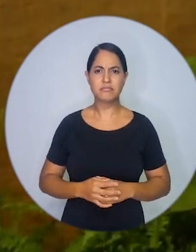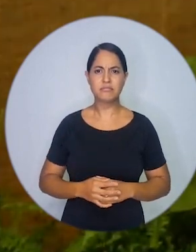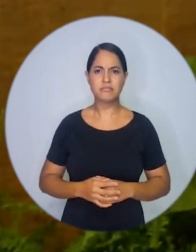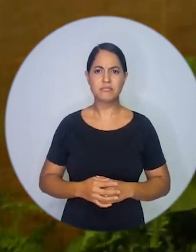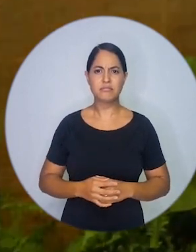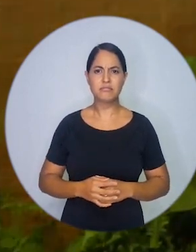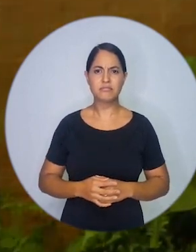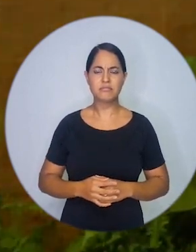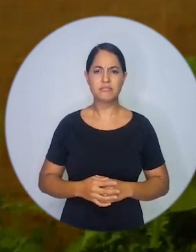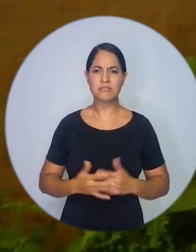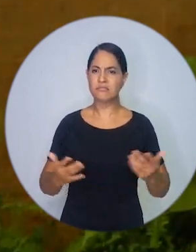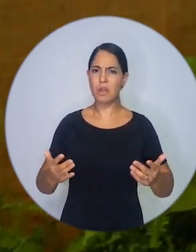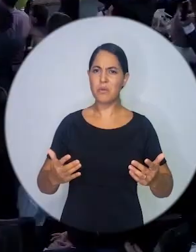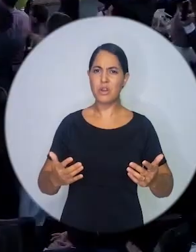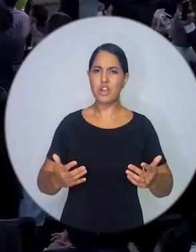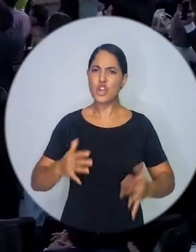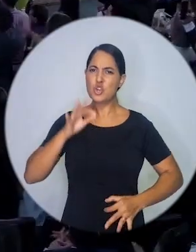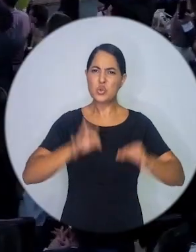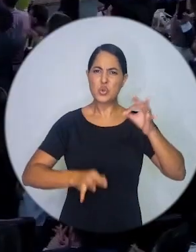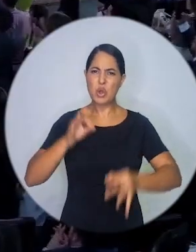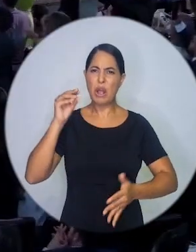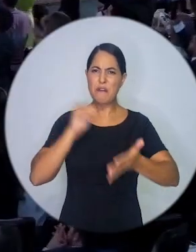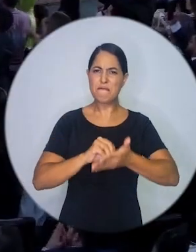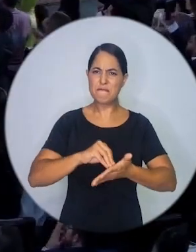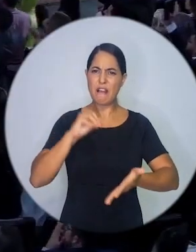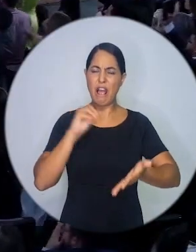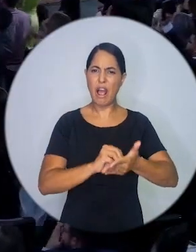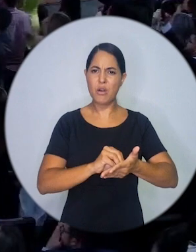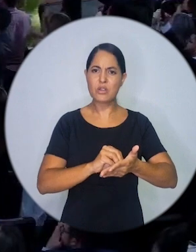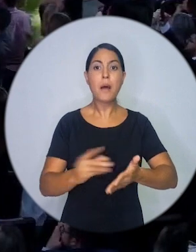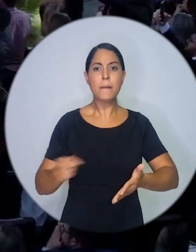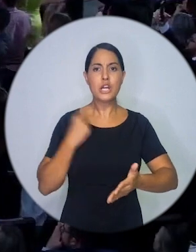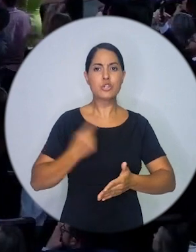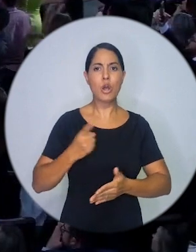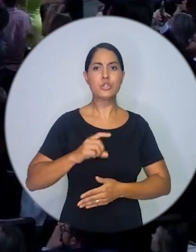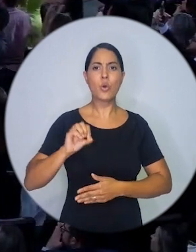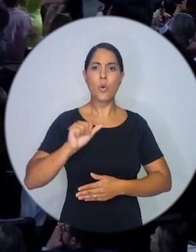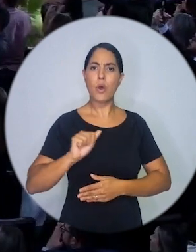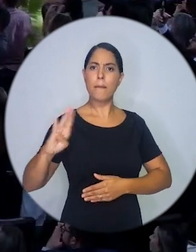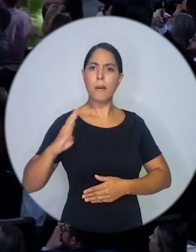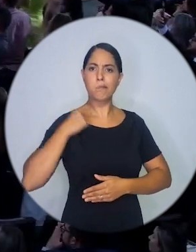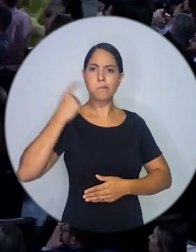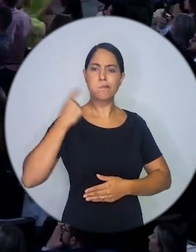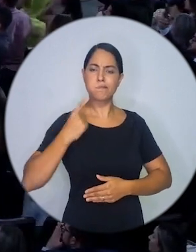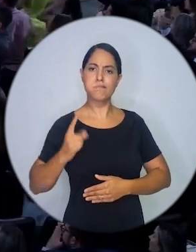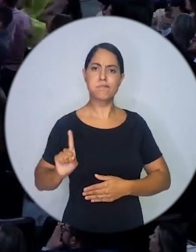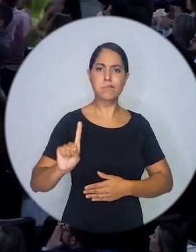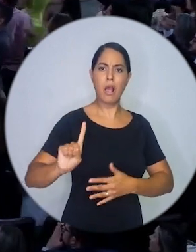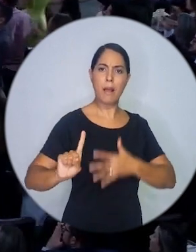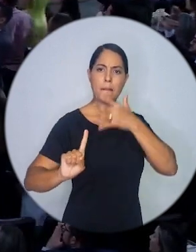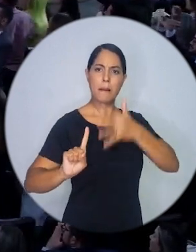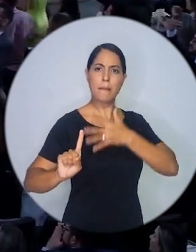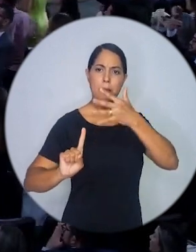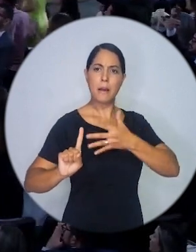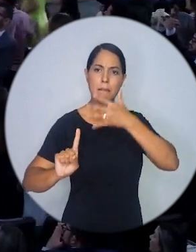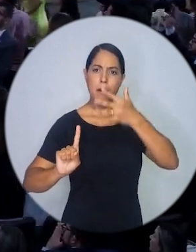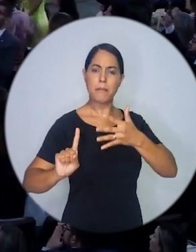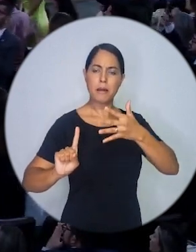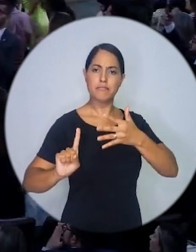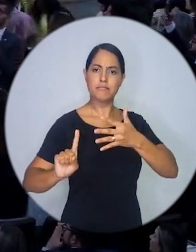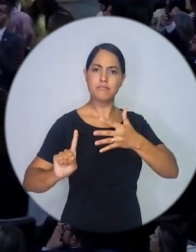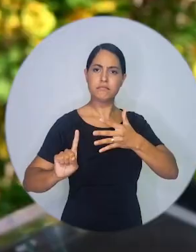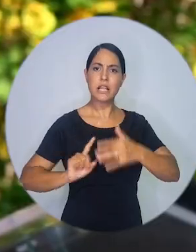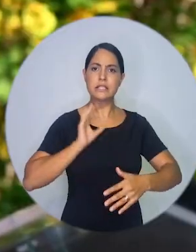desfazendo as injustiças perpetradas contra o